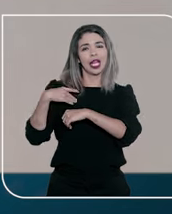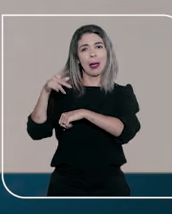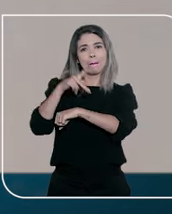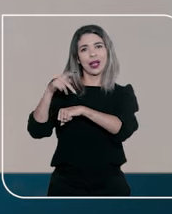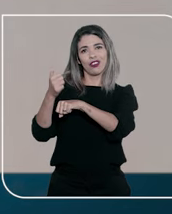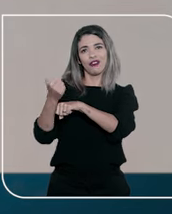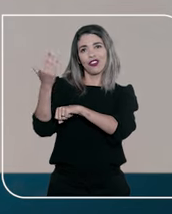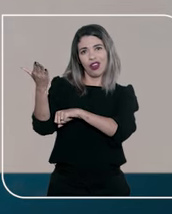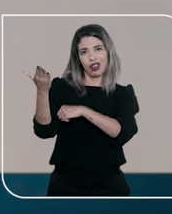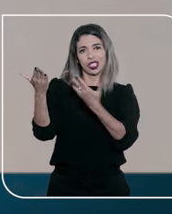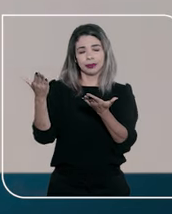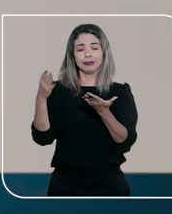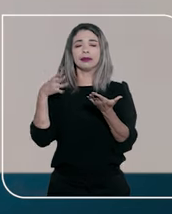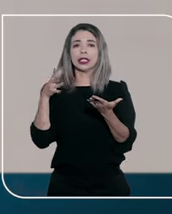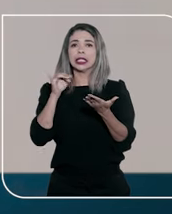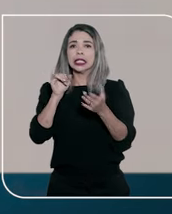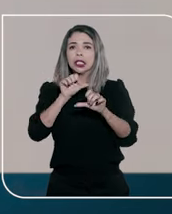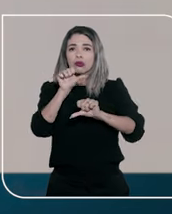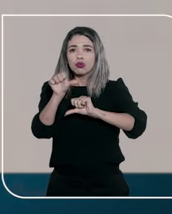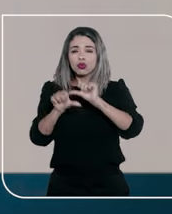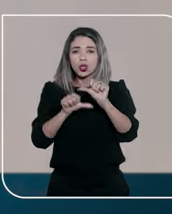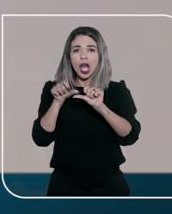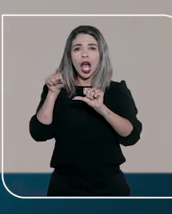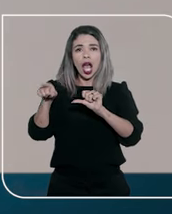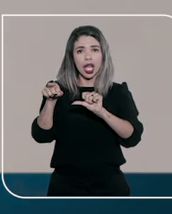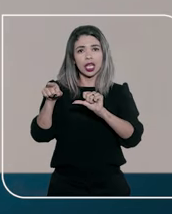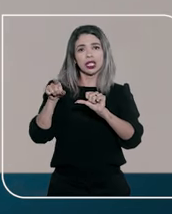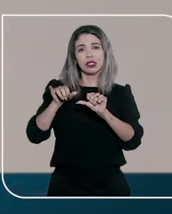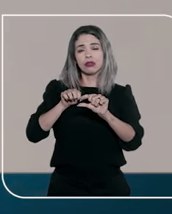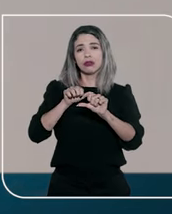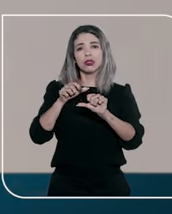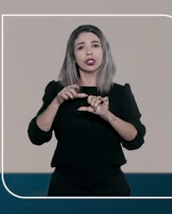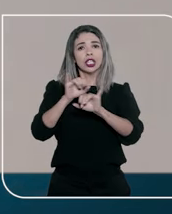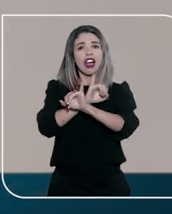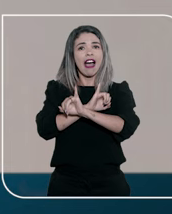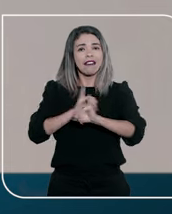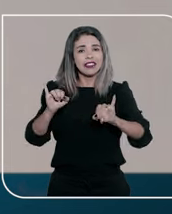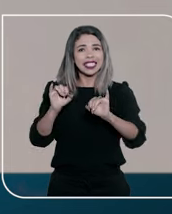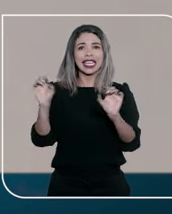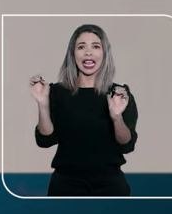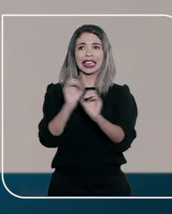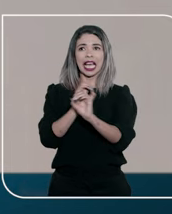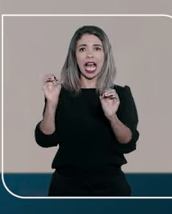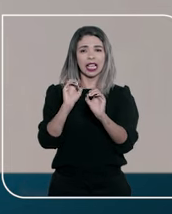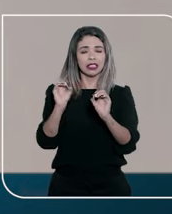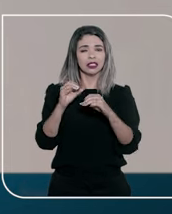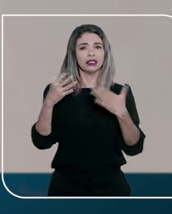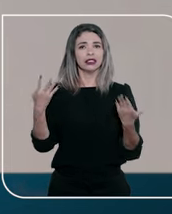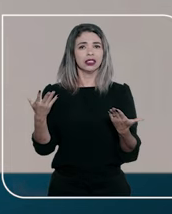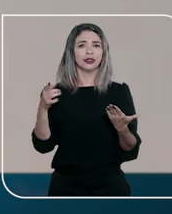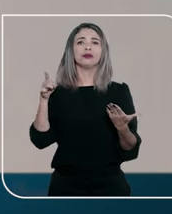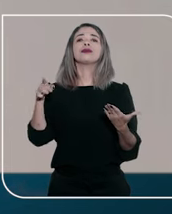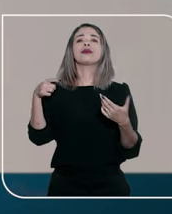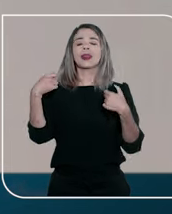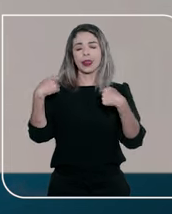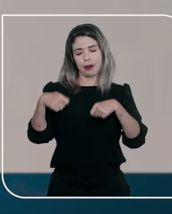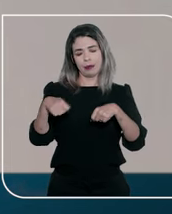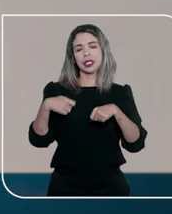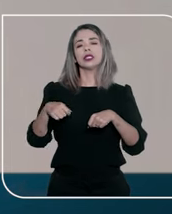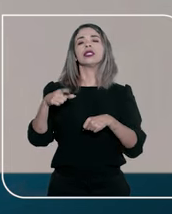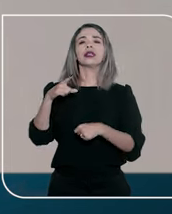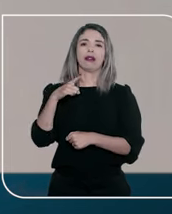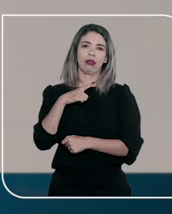essa mudança de rota, né, acarretar essa alteração de horários para cima de uma hora, para cima de meia hora, então aí sim